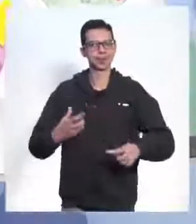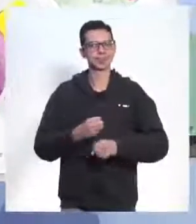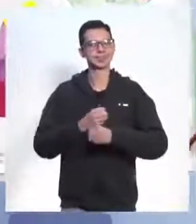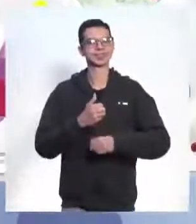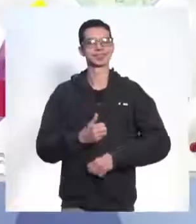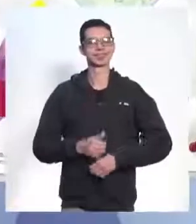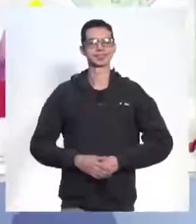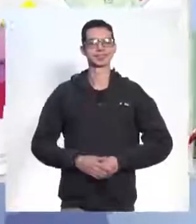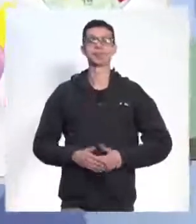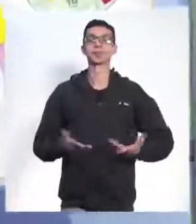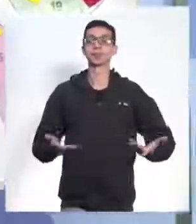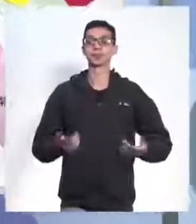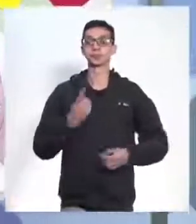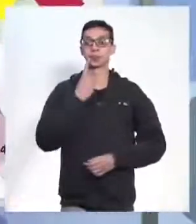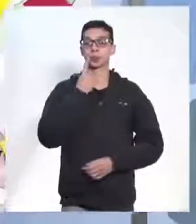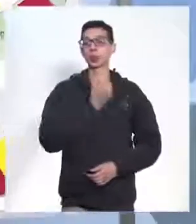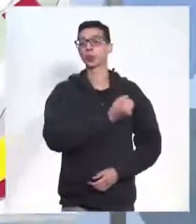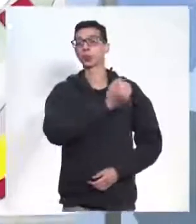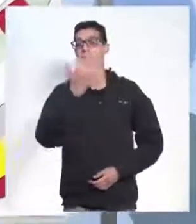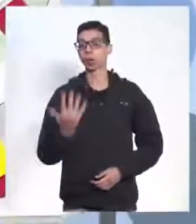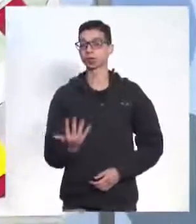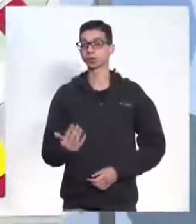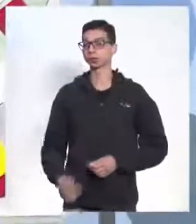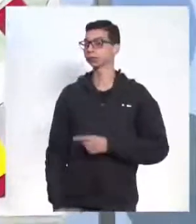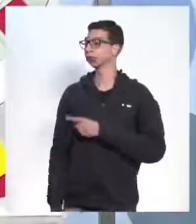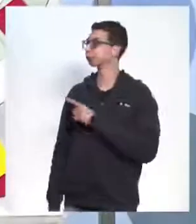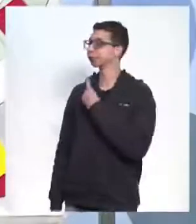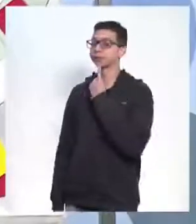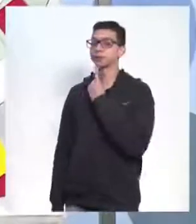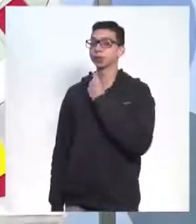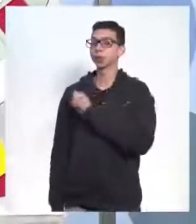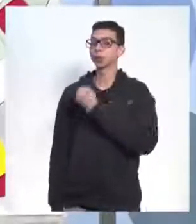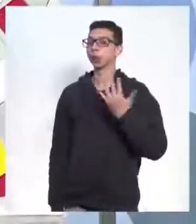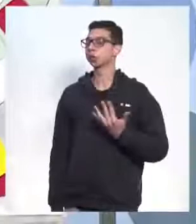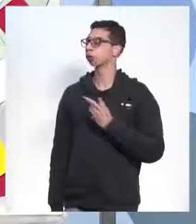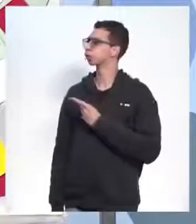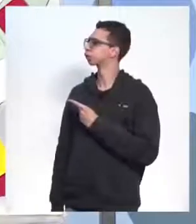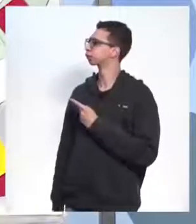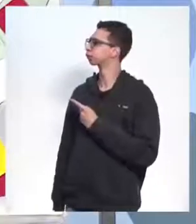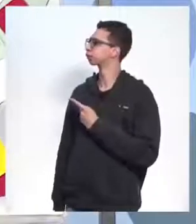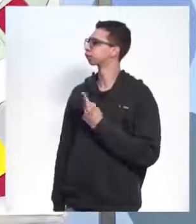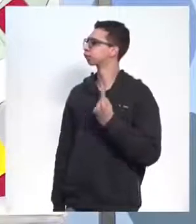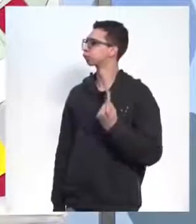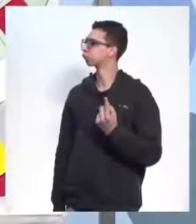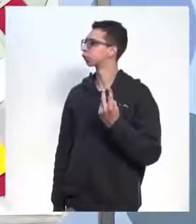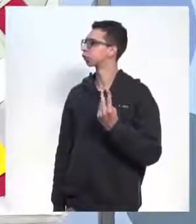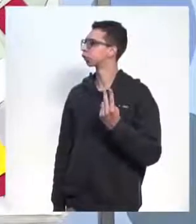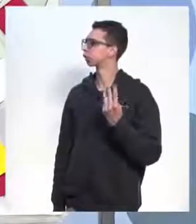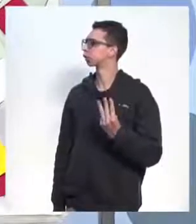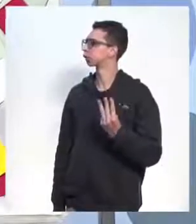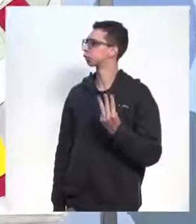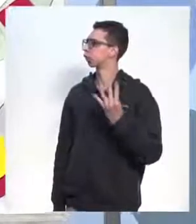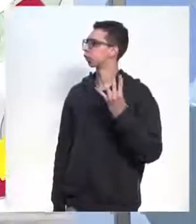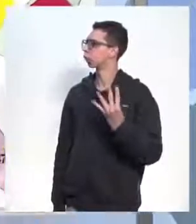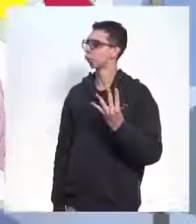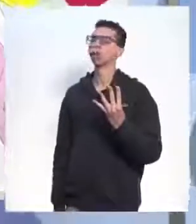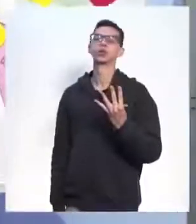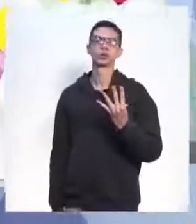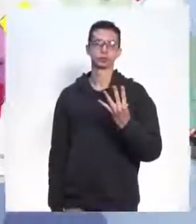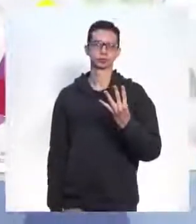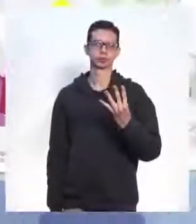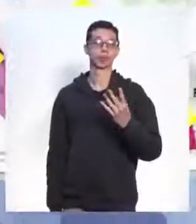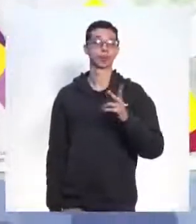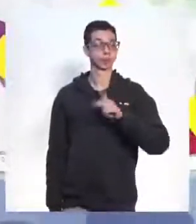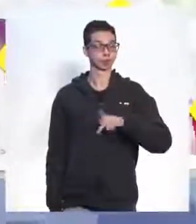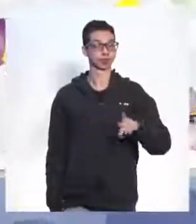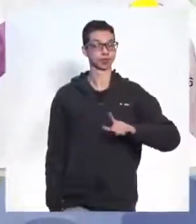deram 1, cadê? 2, 3, 4 pontinhos para mim,